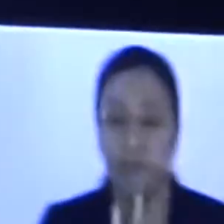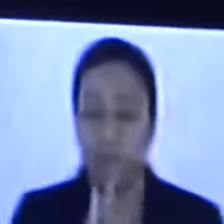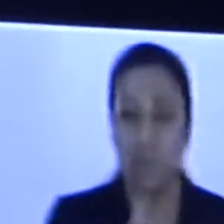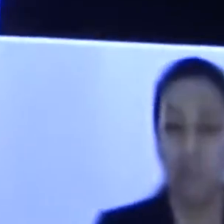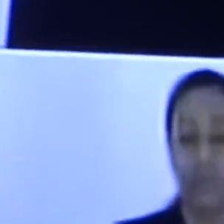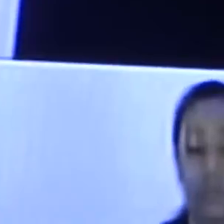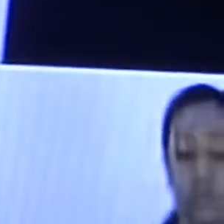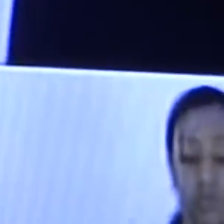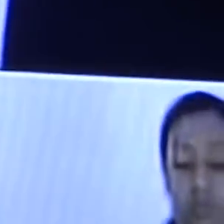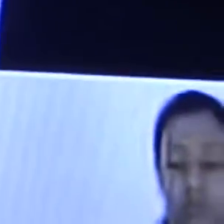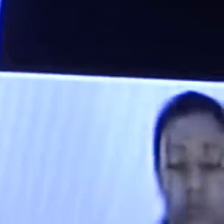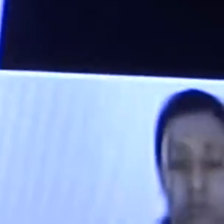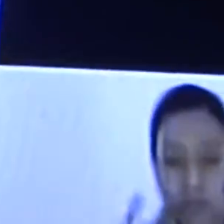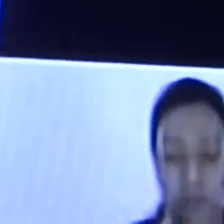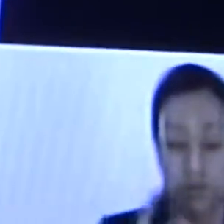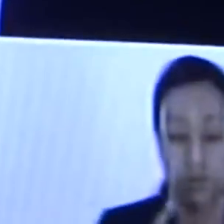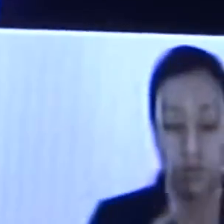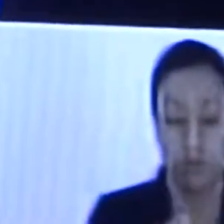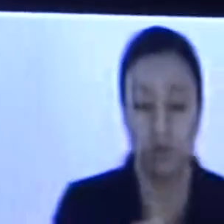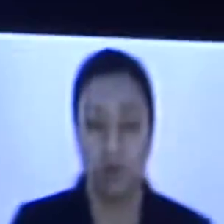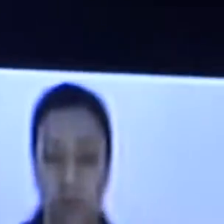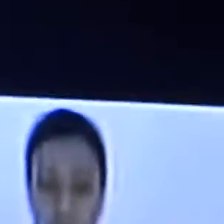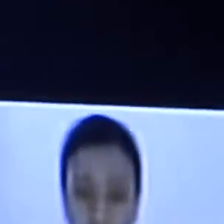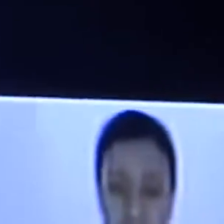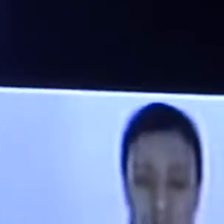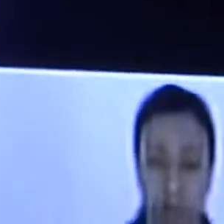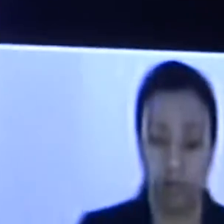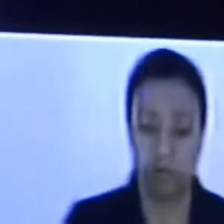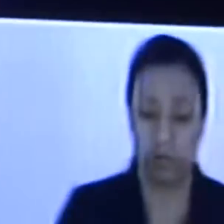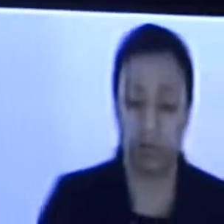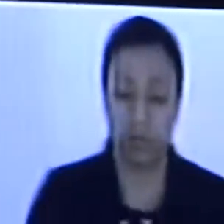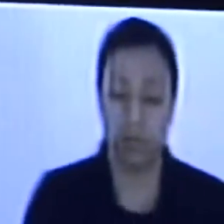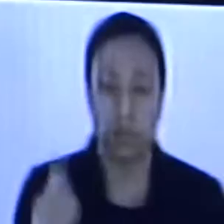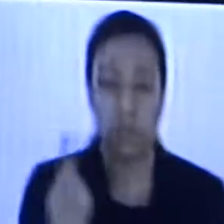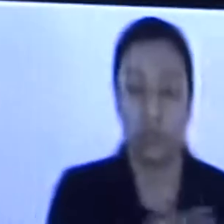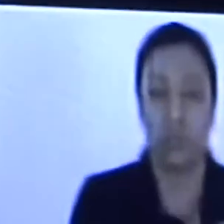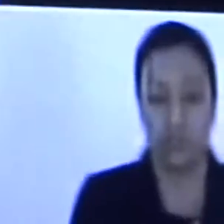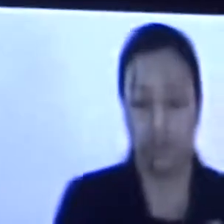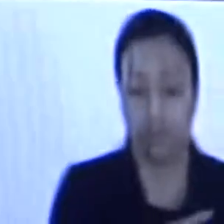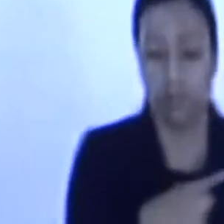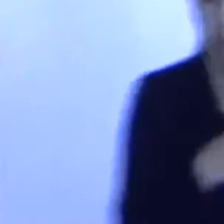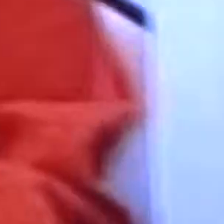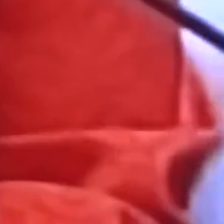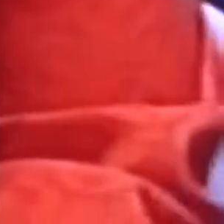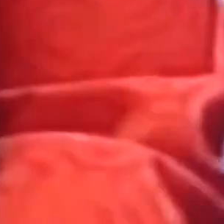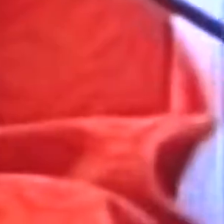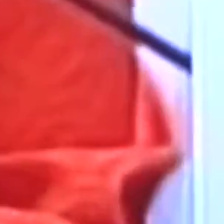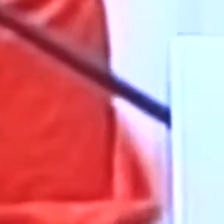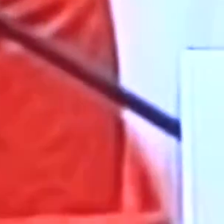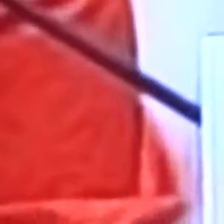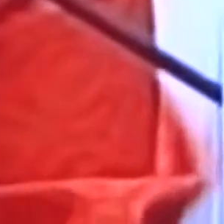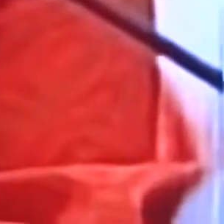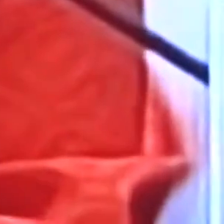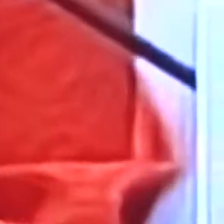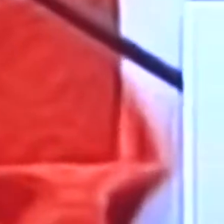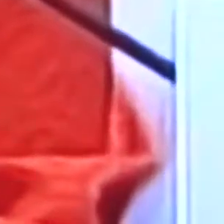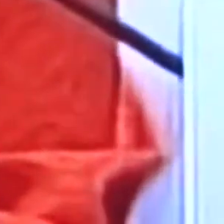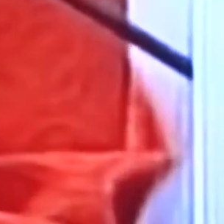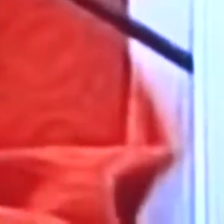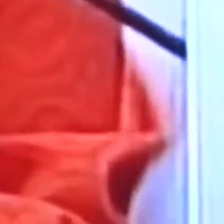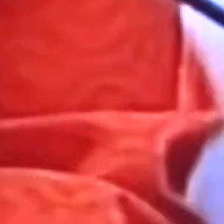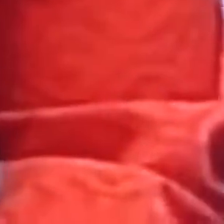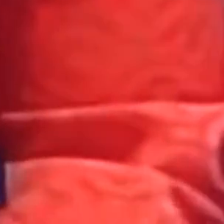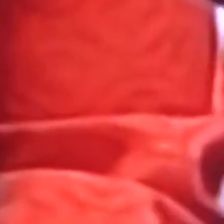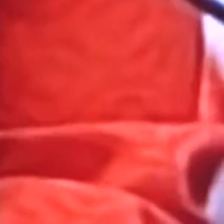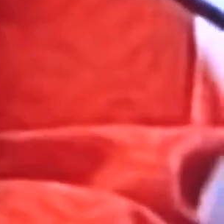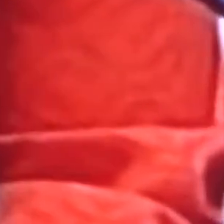E apenas, vereador, para completar o trabalho, nós havíamos solicitado também um requerimento para